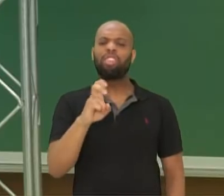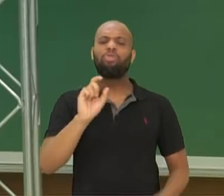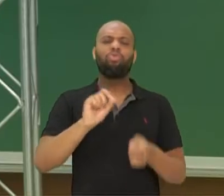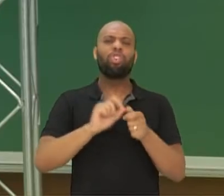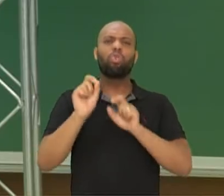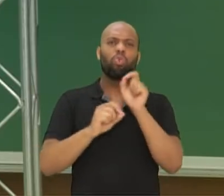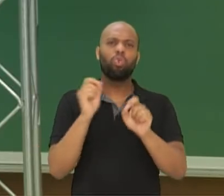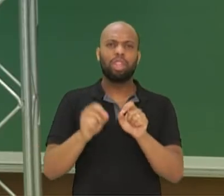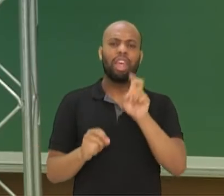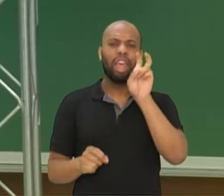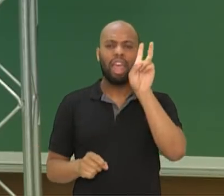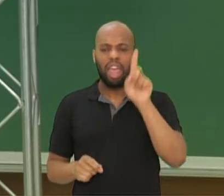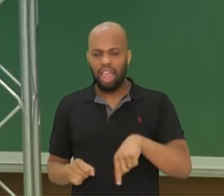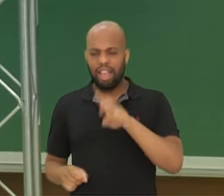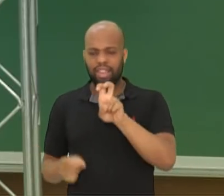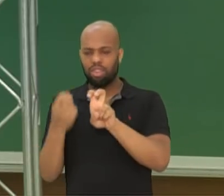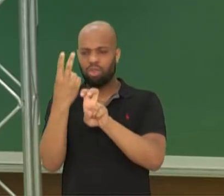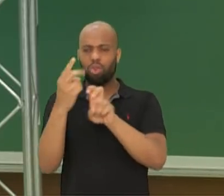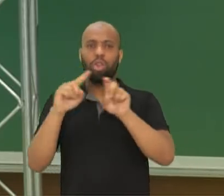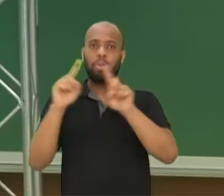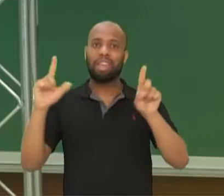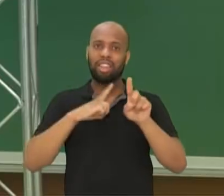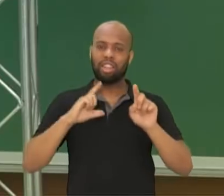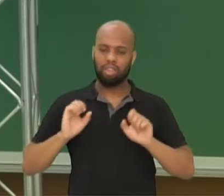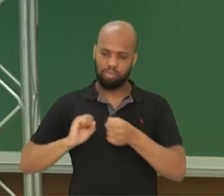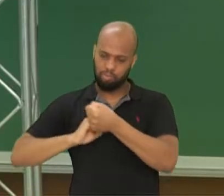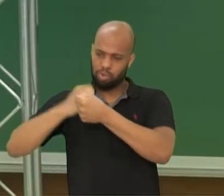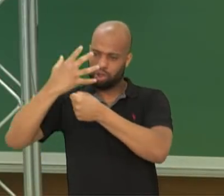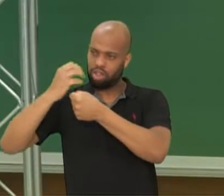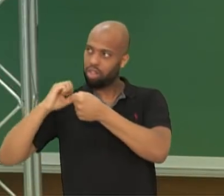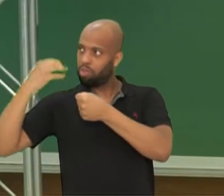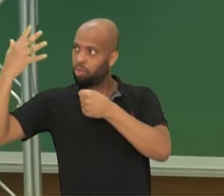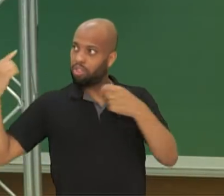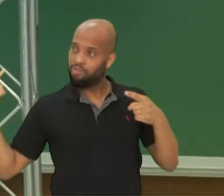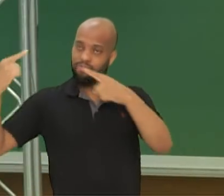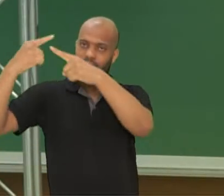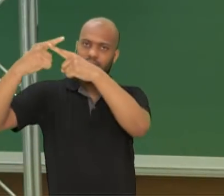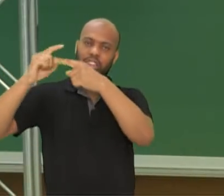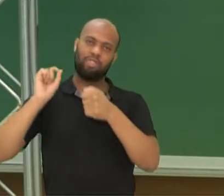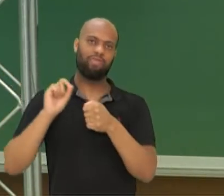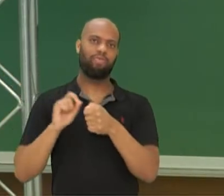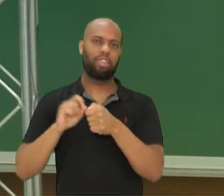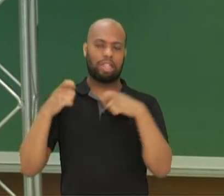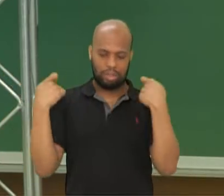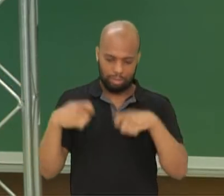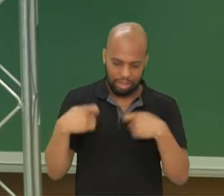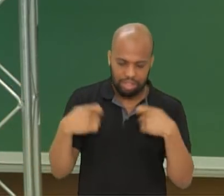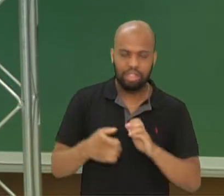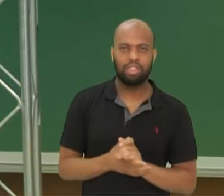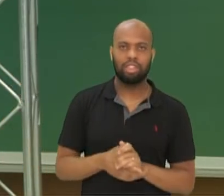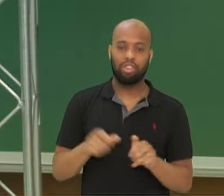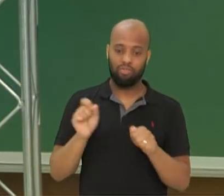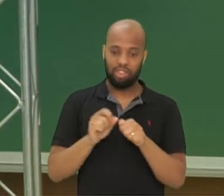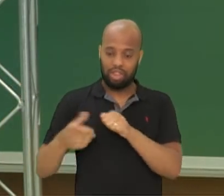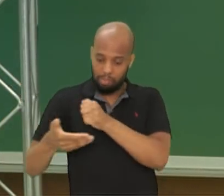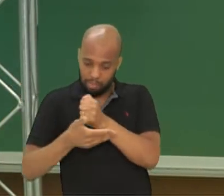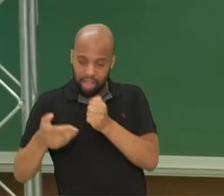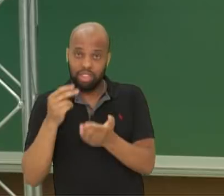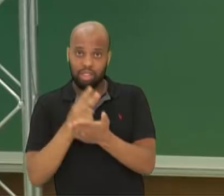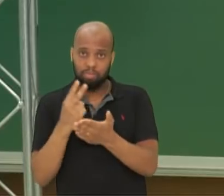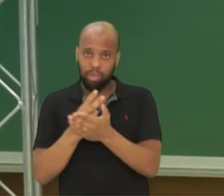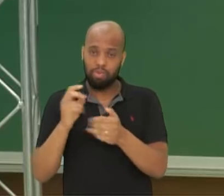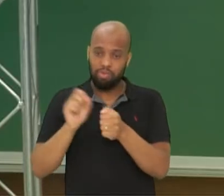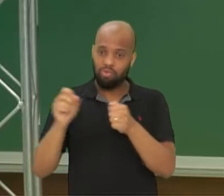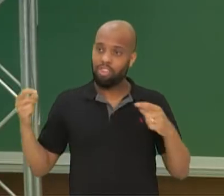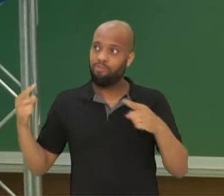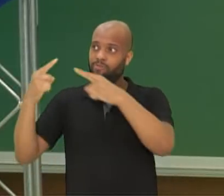elevado a 2, mas tem potência de potência aqui. Ou seja, potência de potência, a gente repete a base e multiplica os